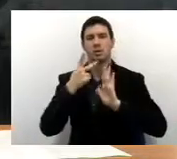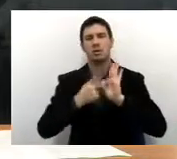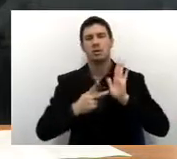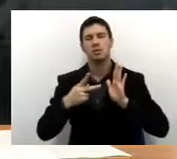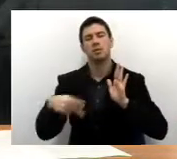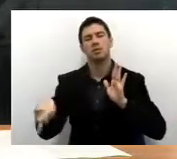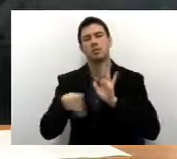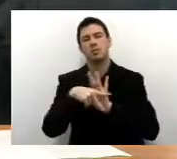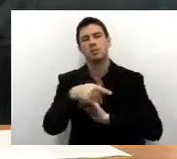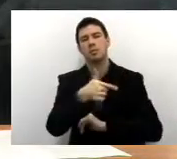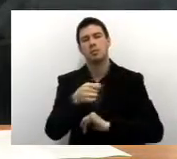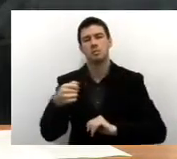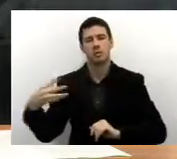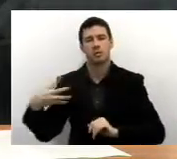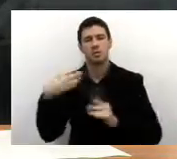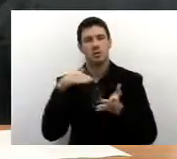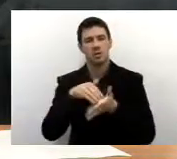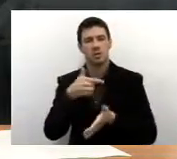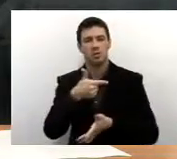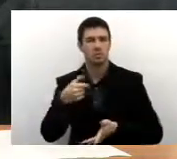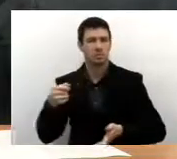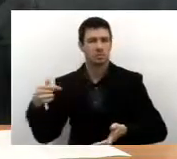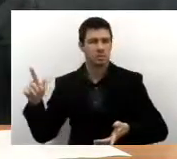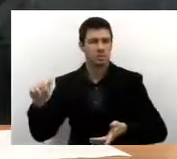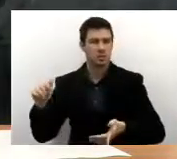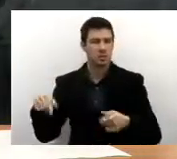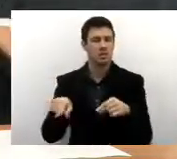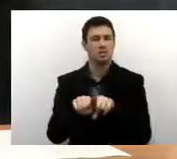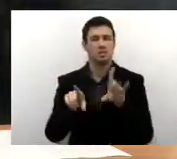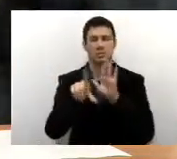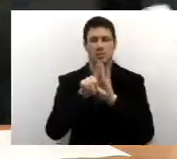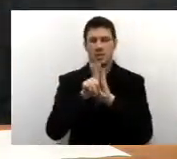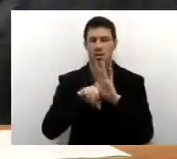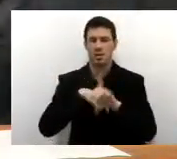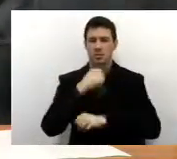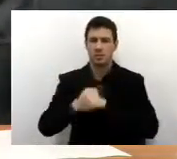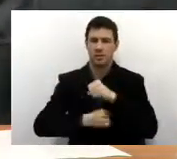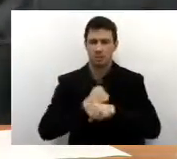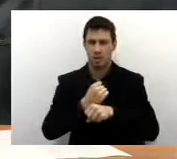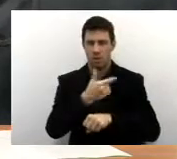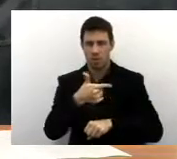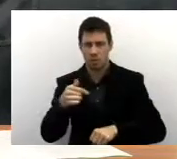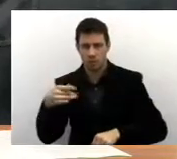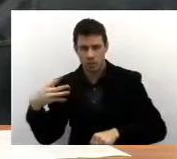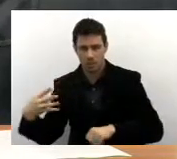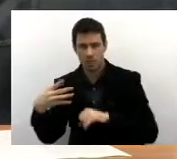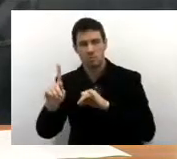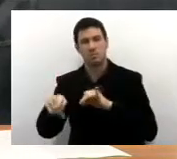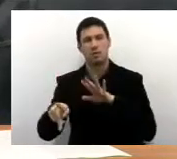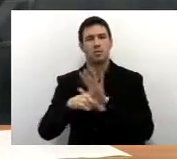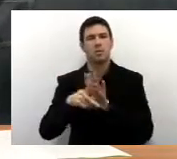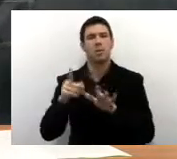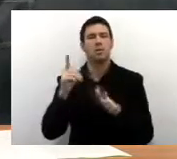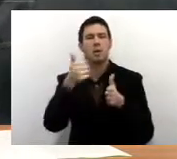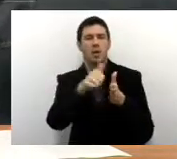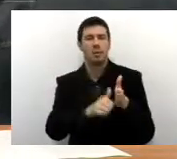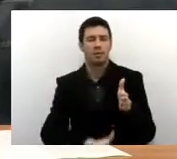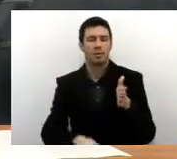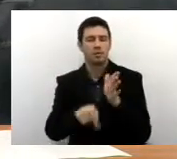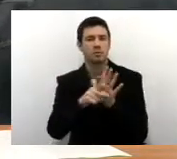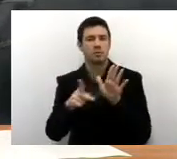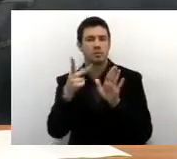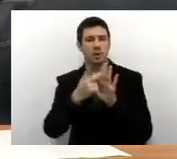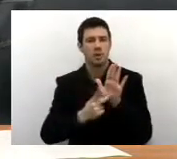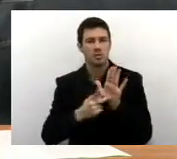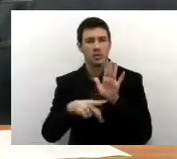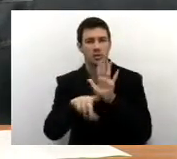plurianual 2014-2017 e lei orçamentária anual de 2014, que compreende, respectivamente, a análise dos